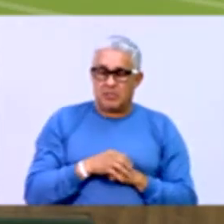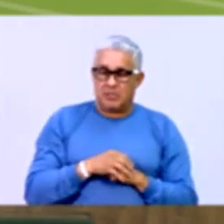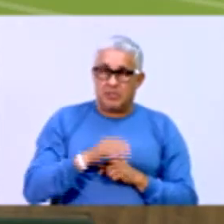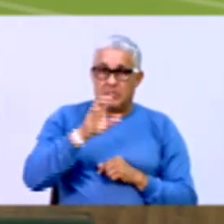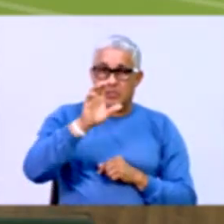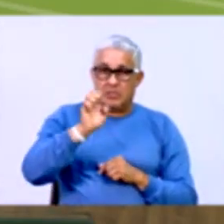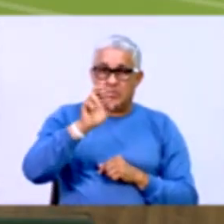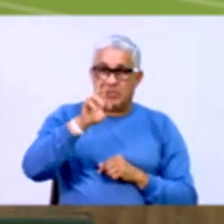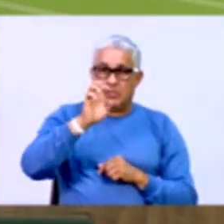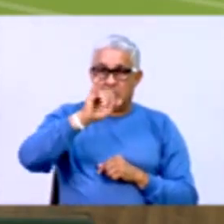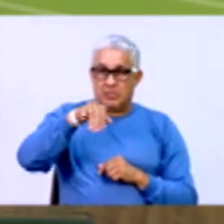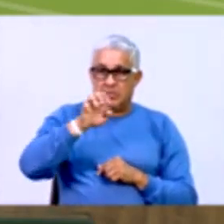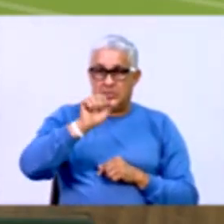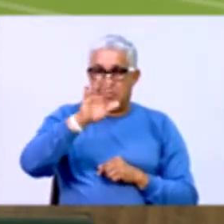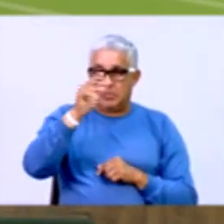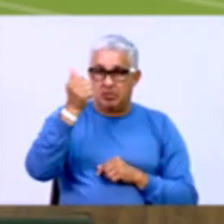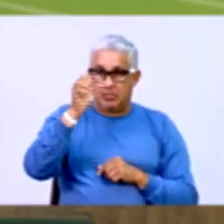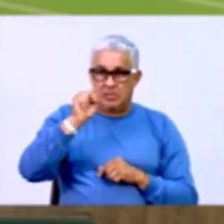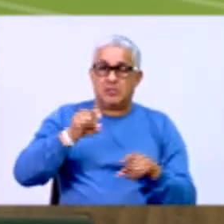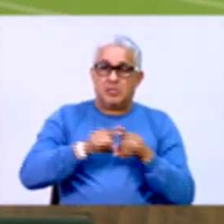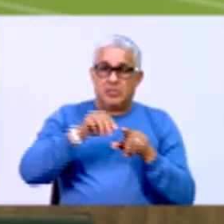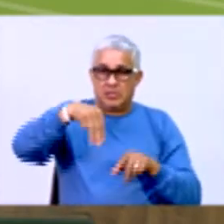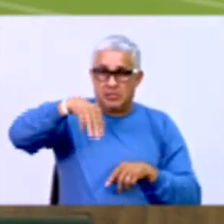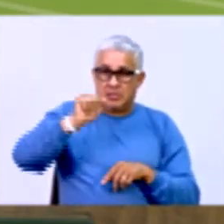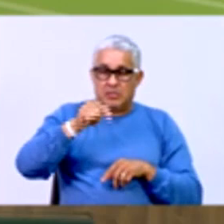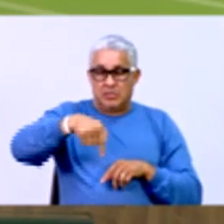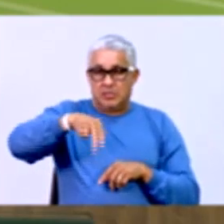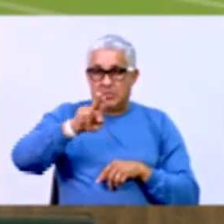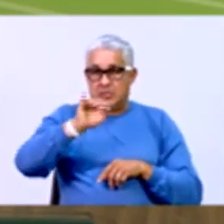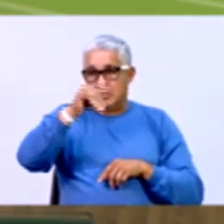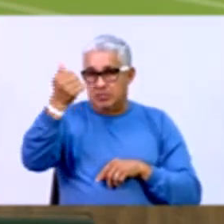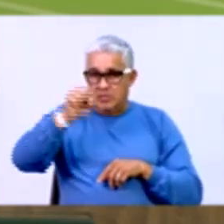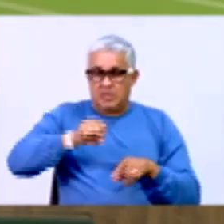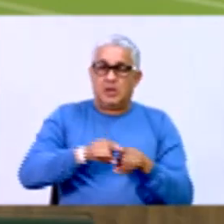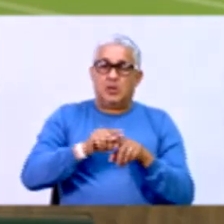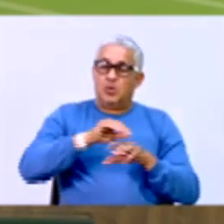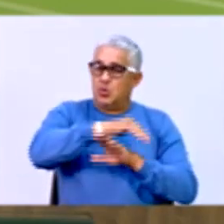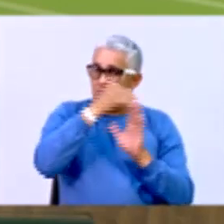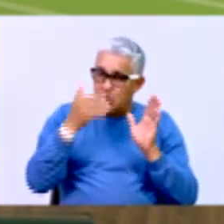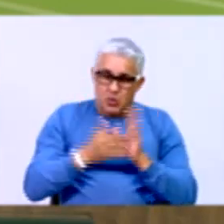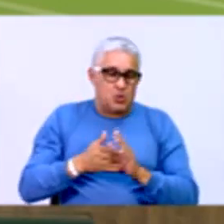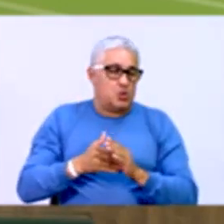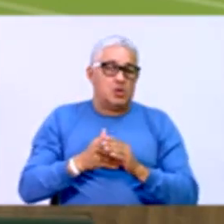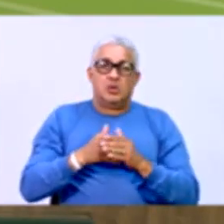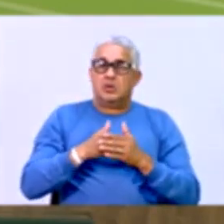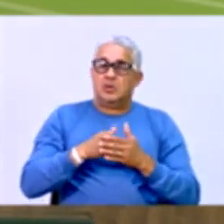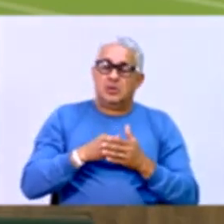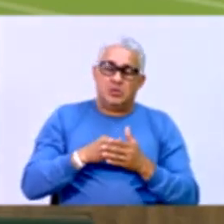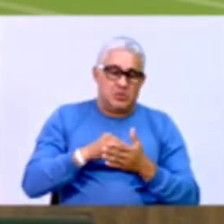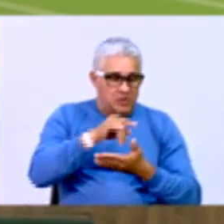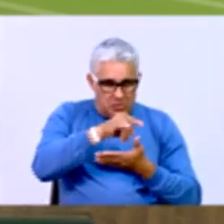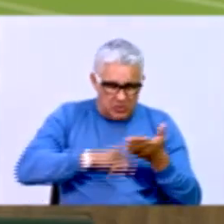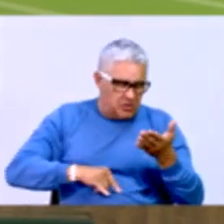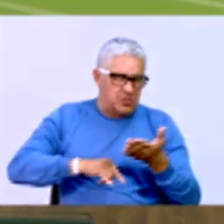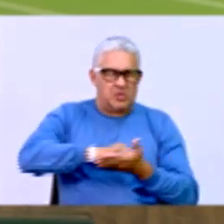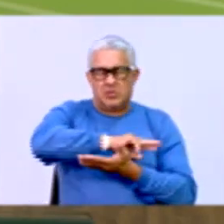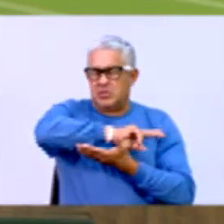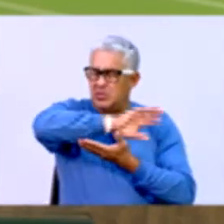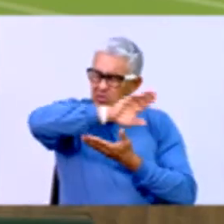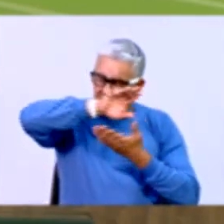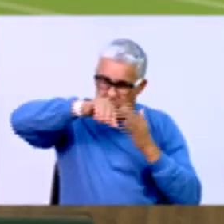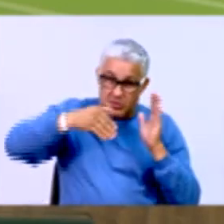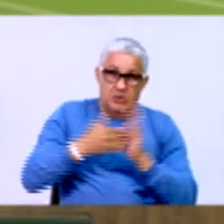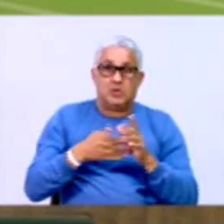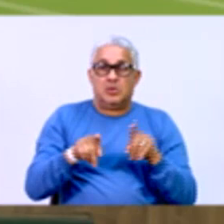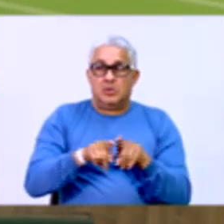falou apenas em máquinas, não é só máquinas, é tudo, né? É procedimentos, processos, registros, documentos, tudo que esteja